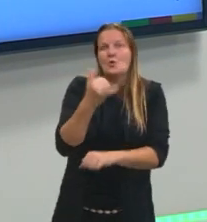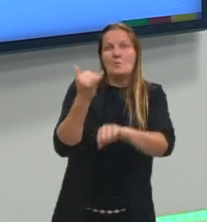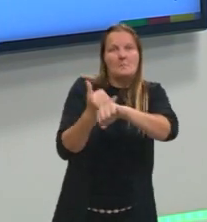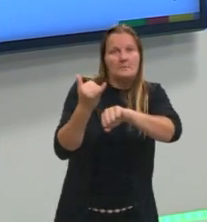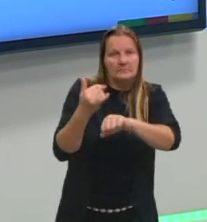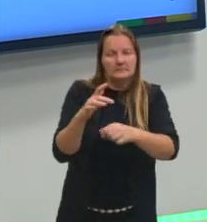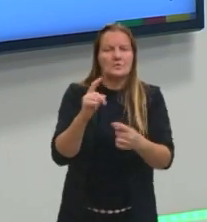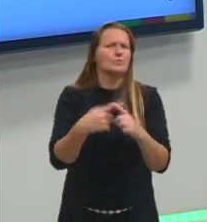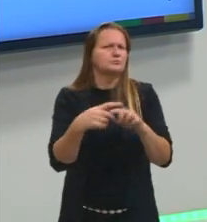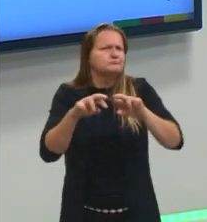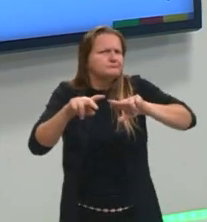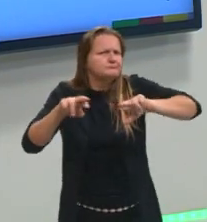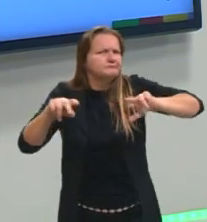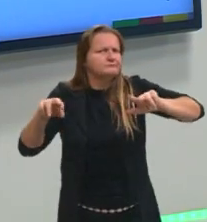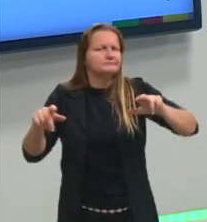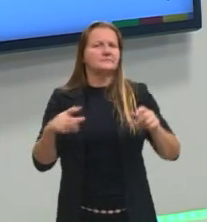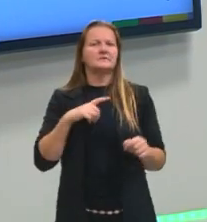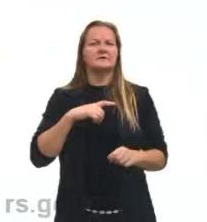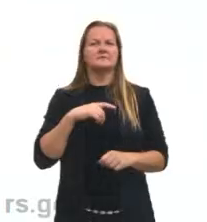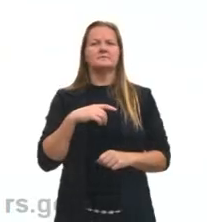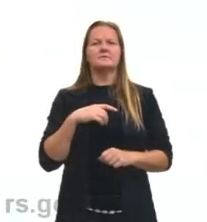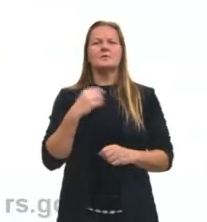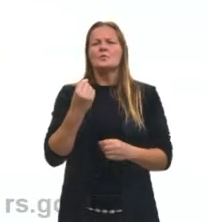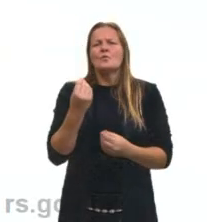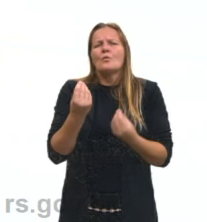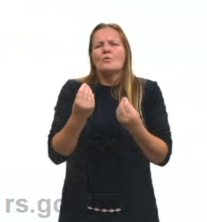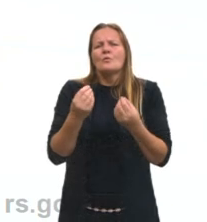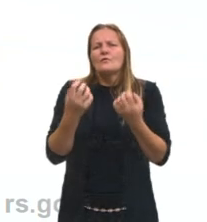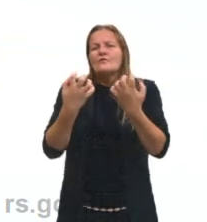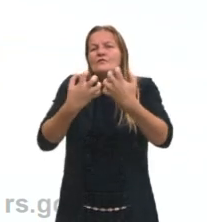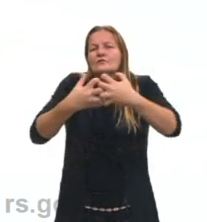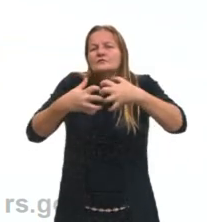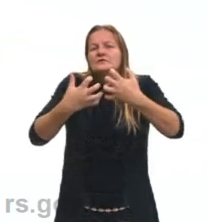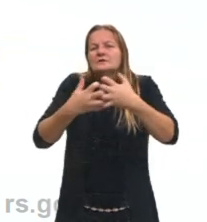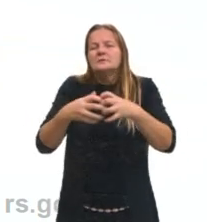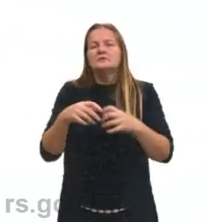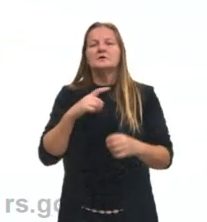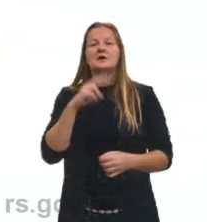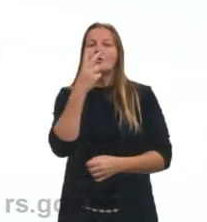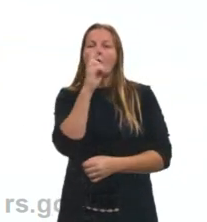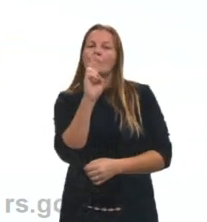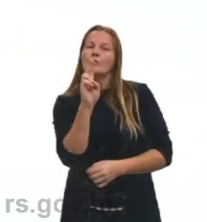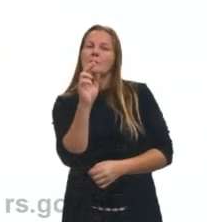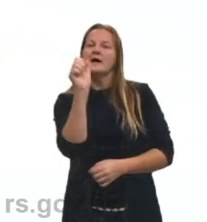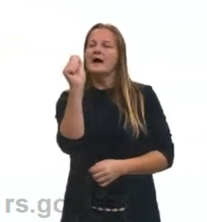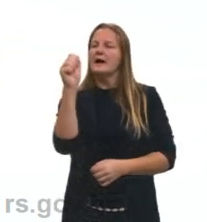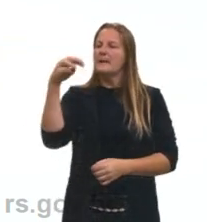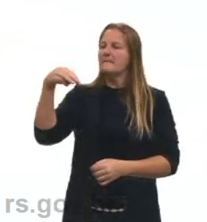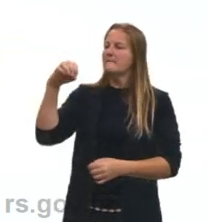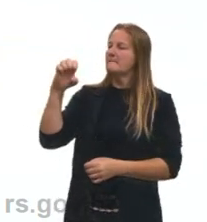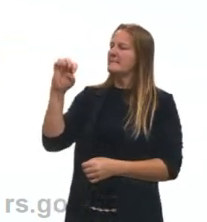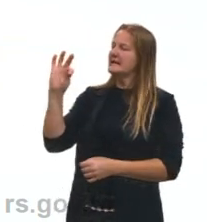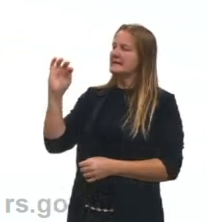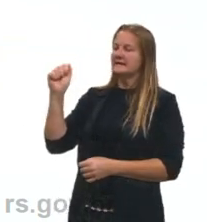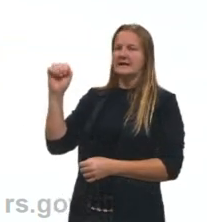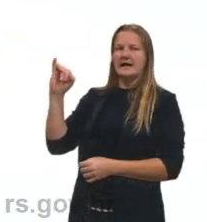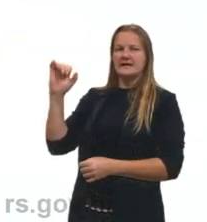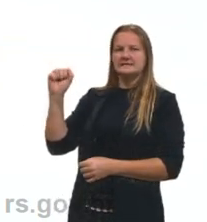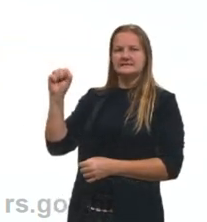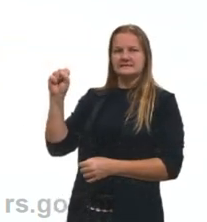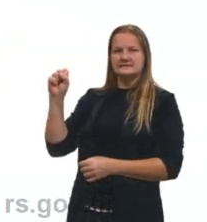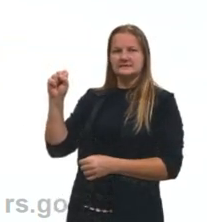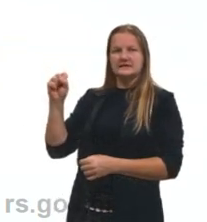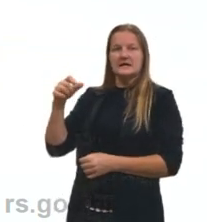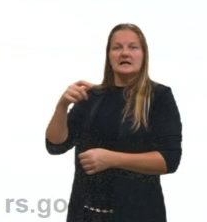né então a eletronegatividade são os ametais a gente lembrar lado as características de cada um dos